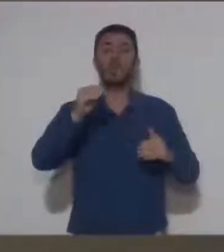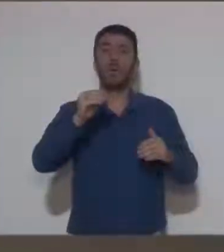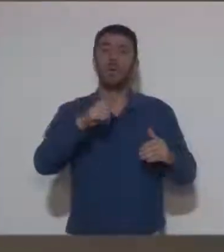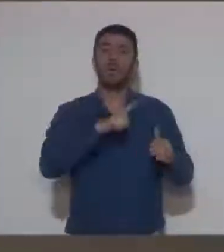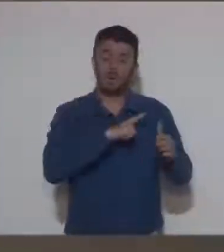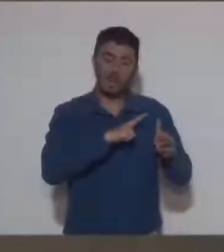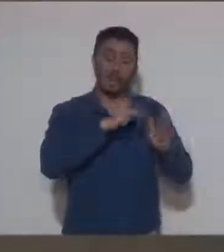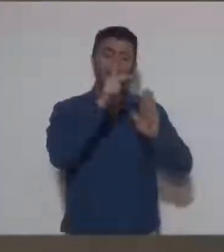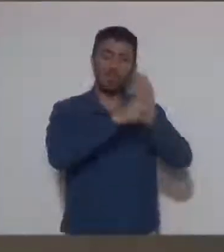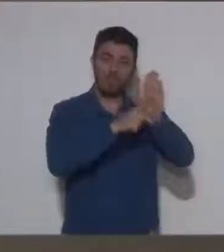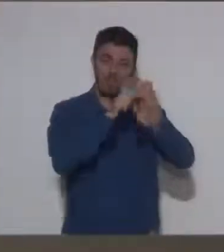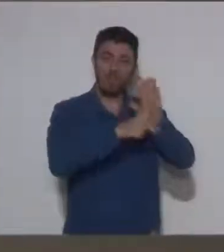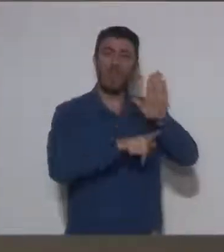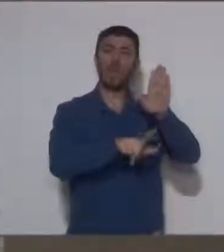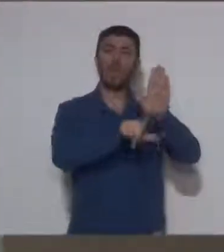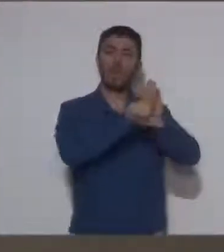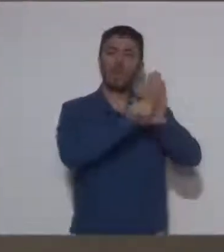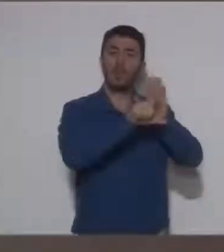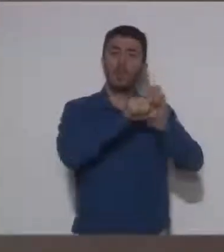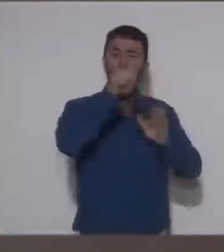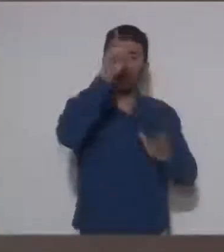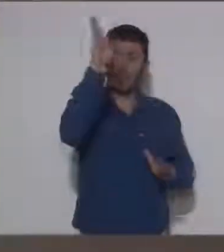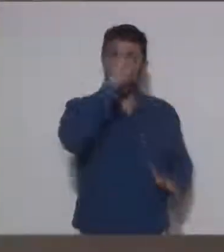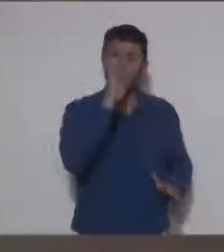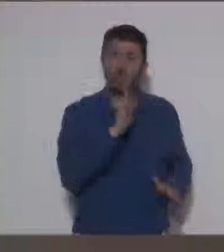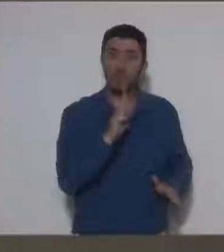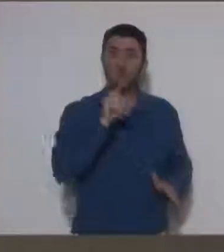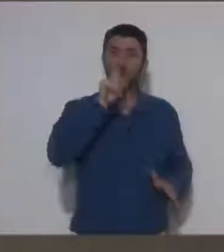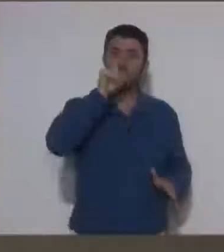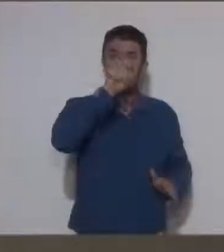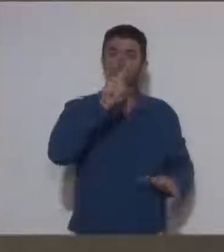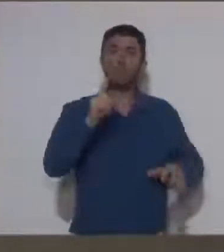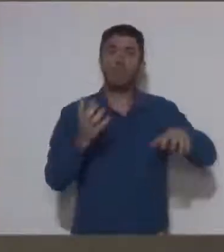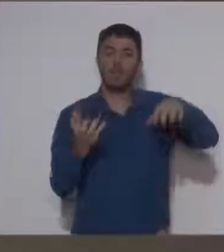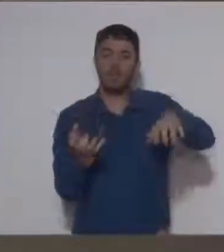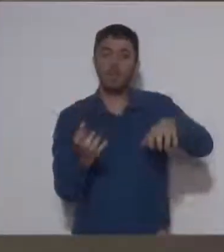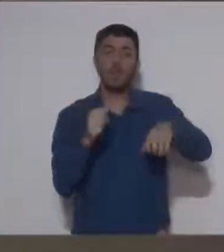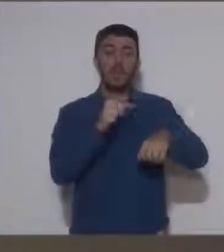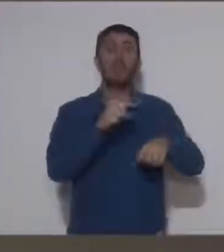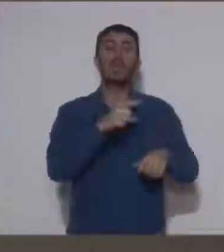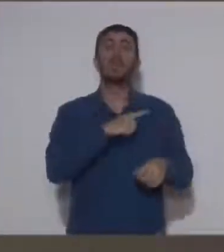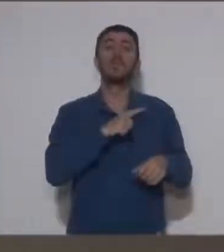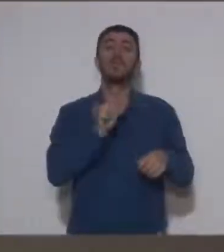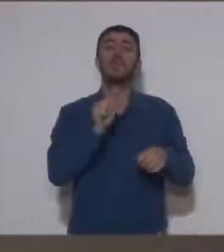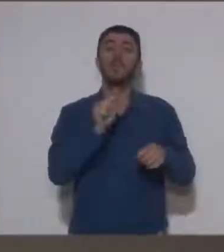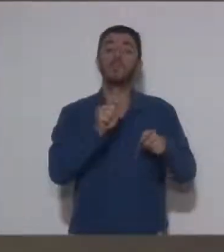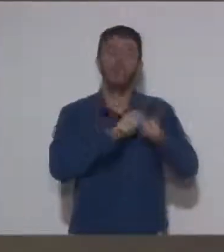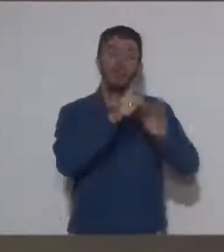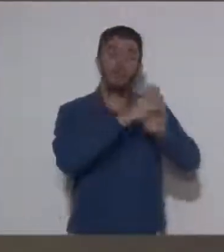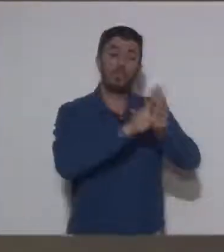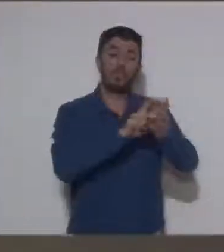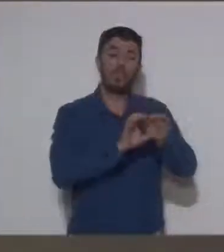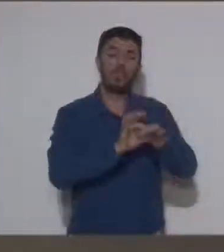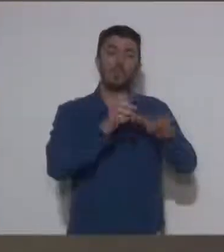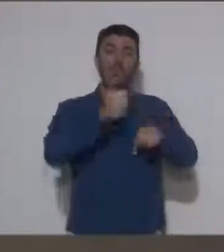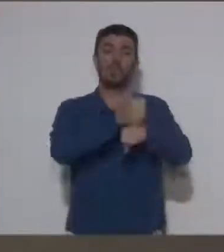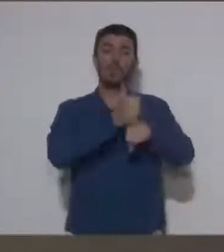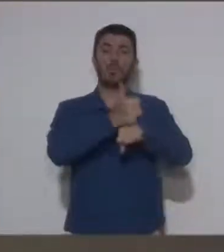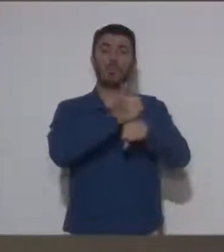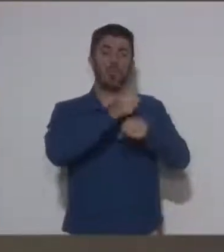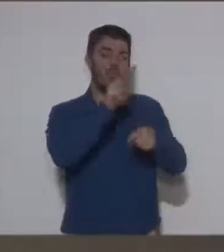lei, 4.702, 2012, que está sendo discutido essa questão, não é? Então, eu vou falar mais durante as outras sessões, durante a